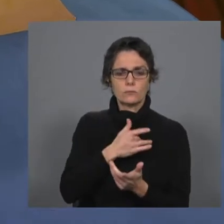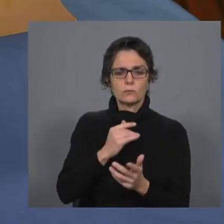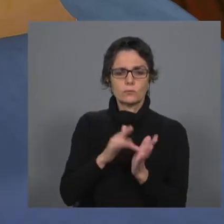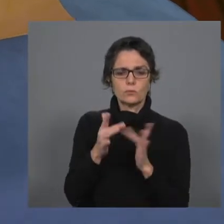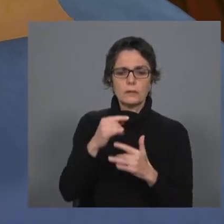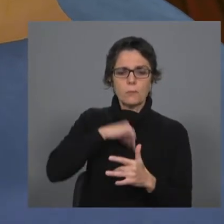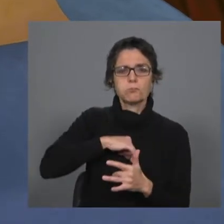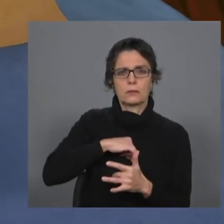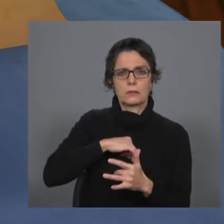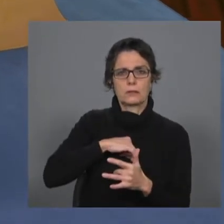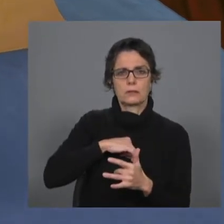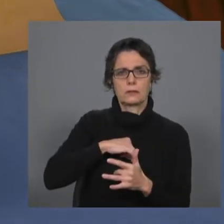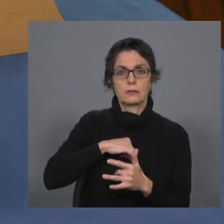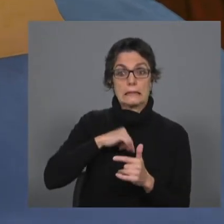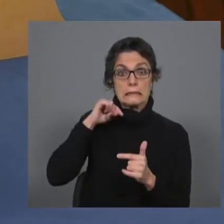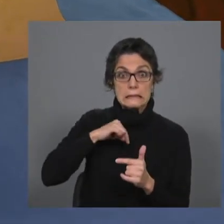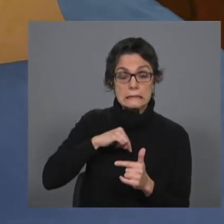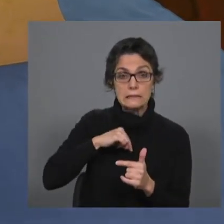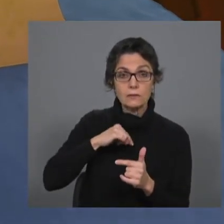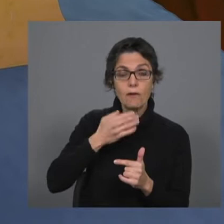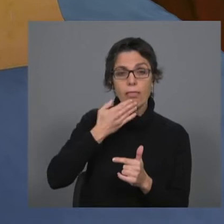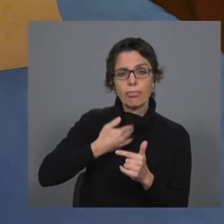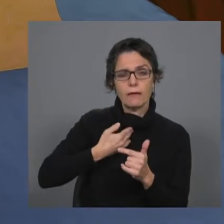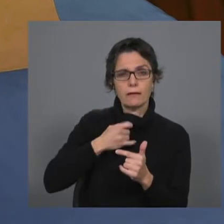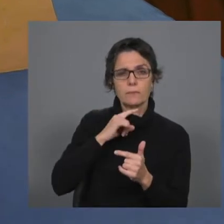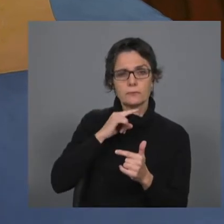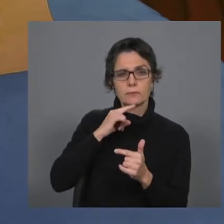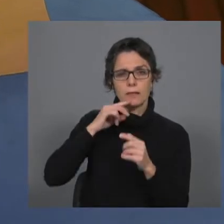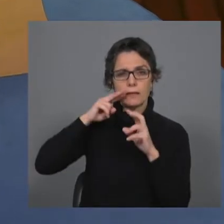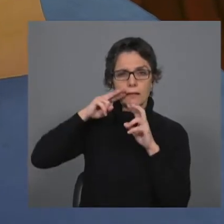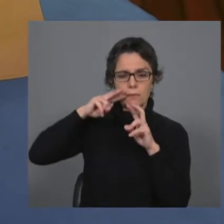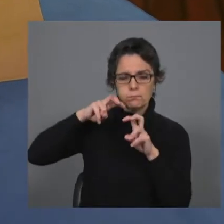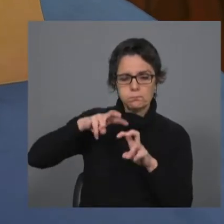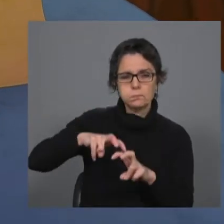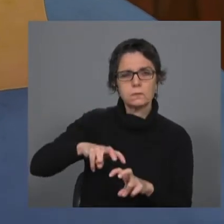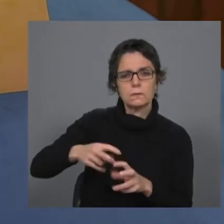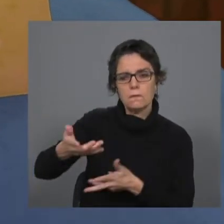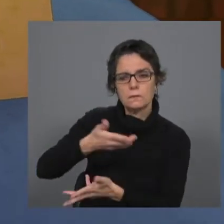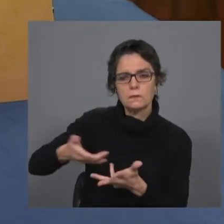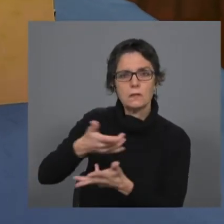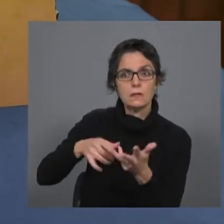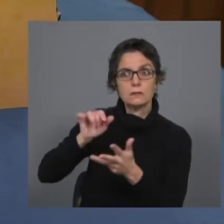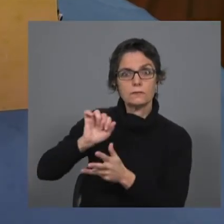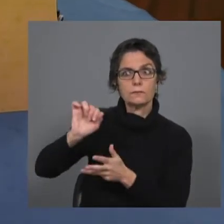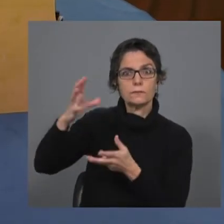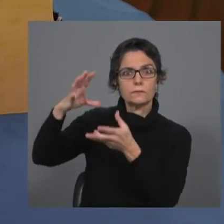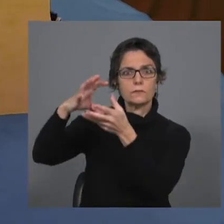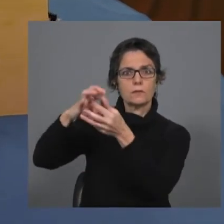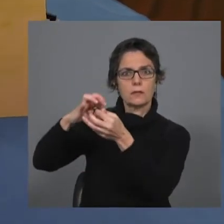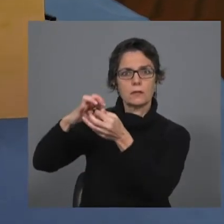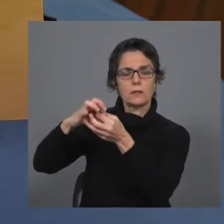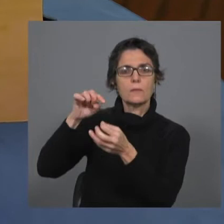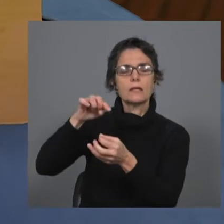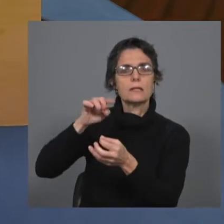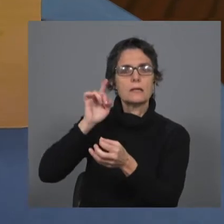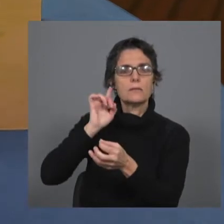quanto mais nos aproximamos de Cristo, quanto mais aprofundamos a nossa relação com Ele, esta urgência de estarmos em